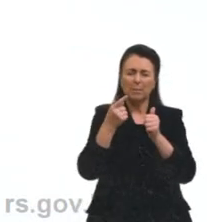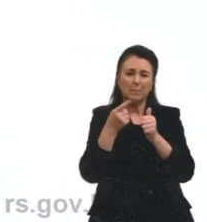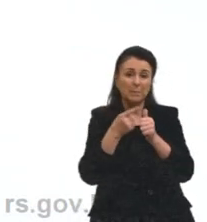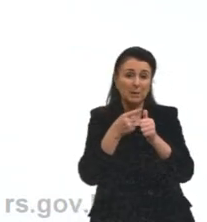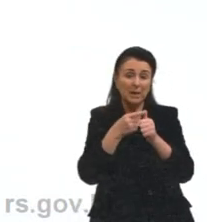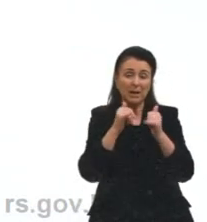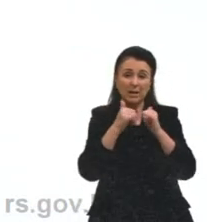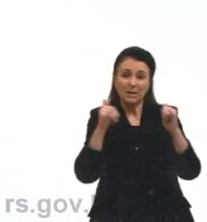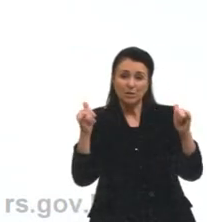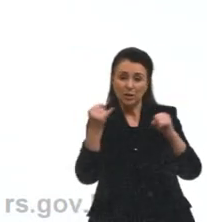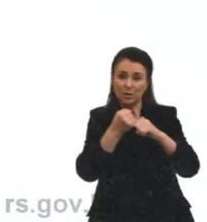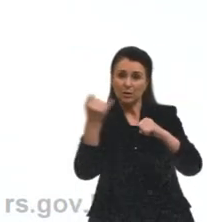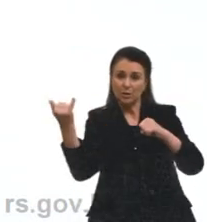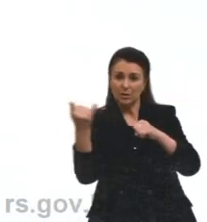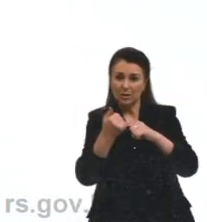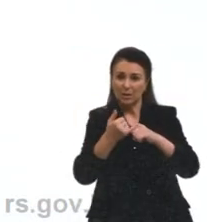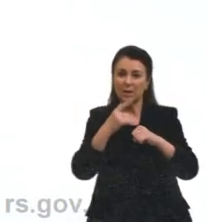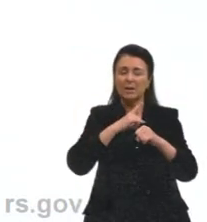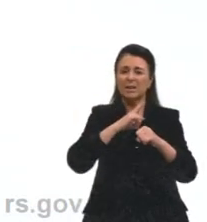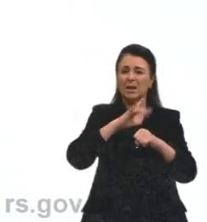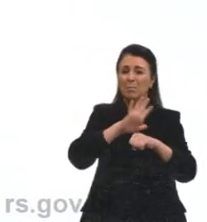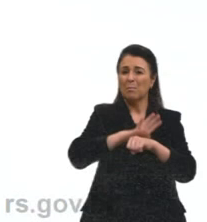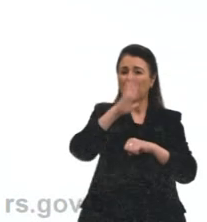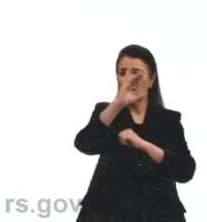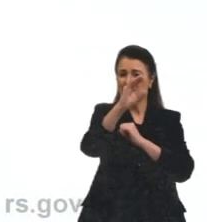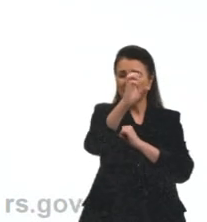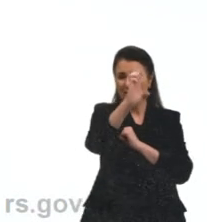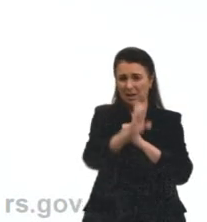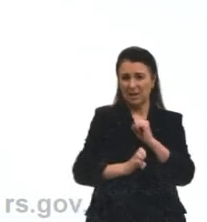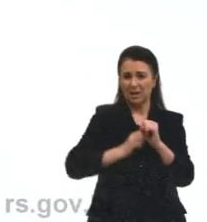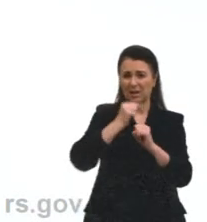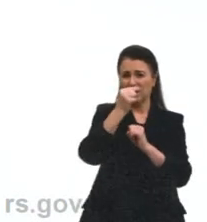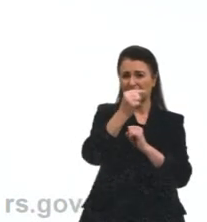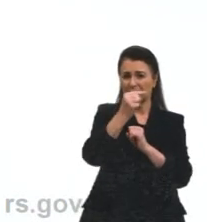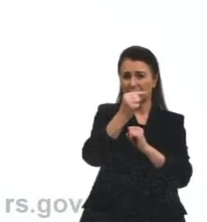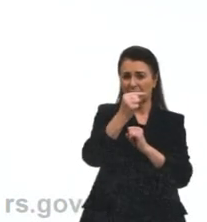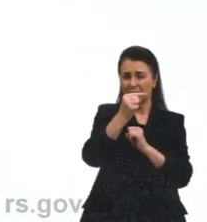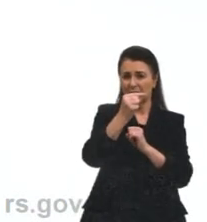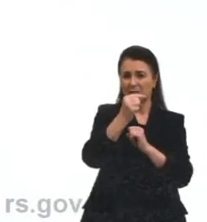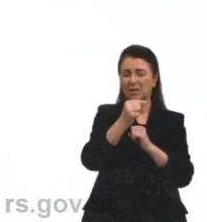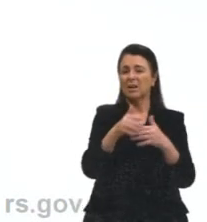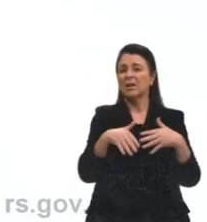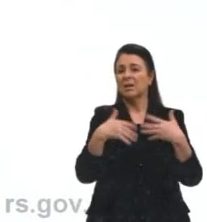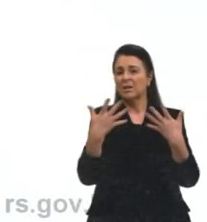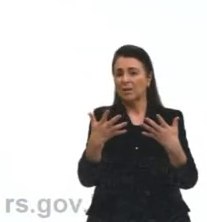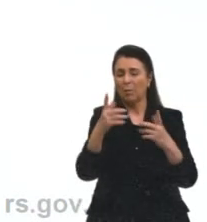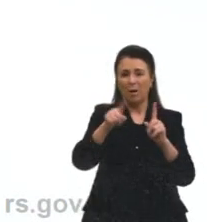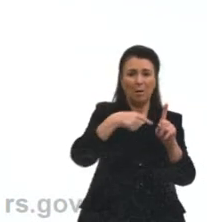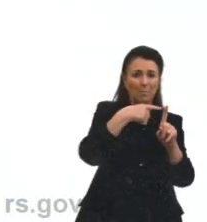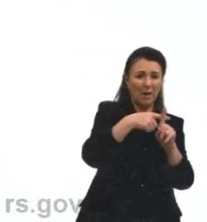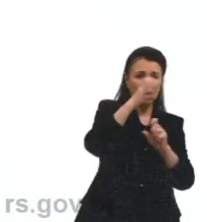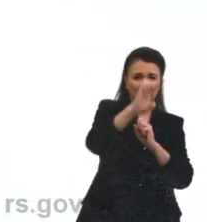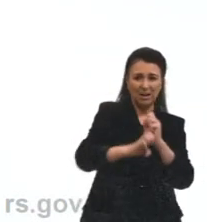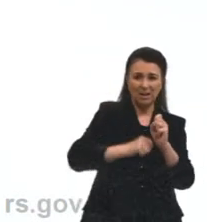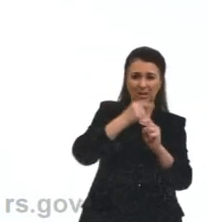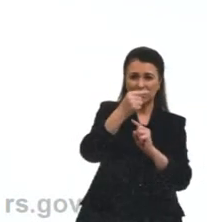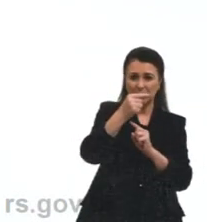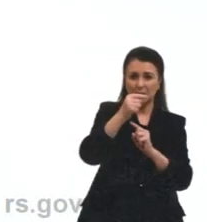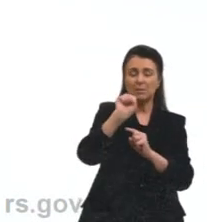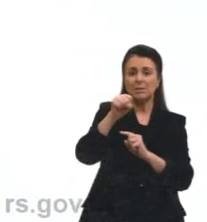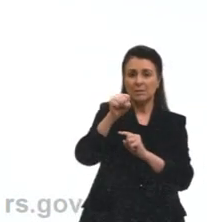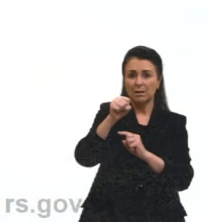energia de ionização são os mais eletronegativo negativos então altos energia de ionização mais eletronegativos